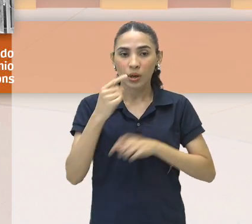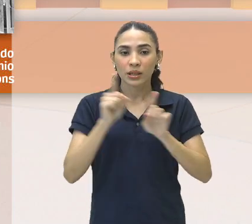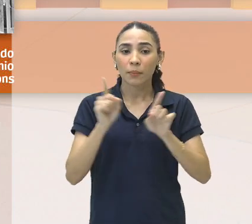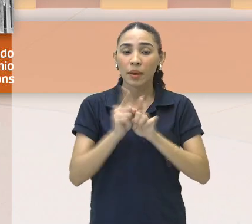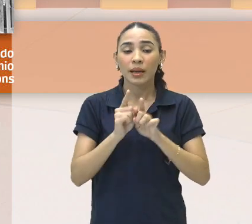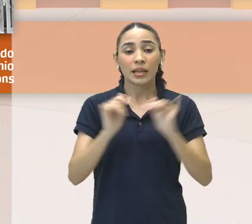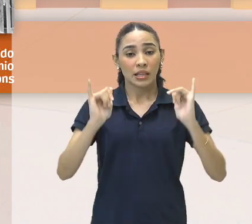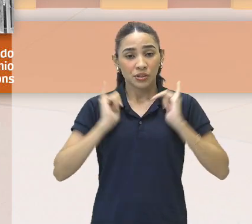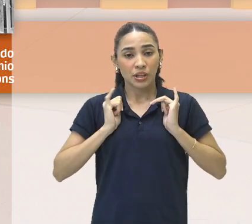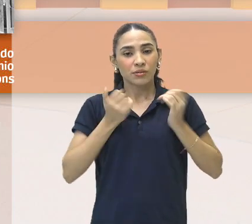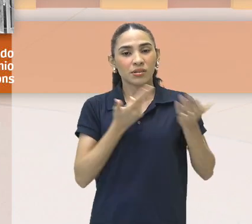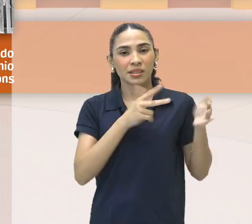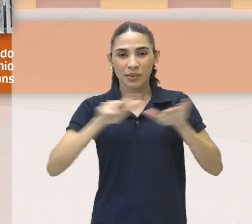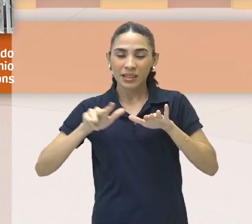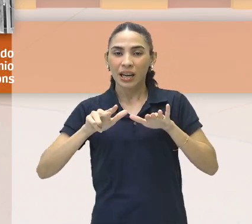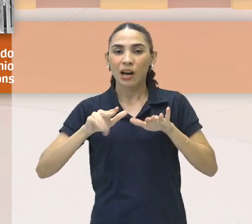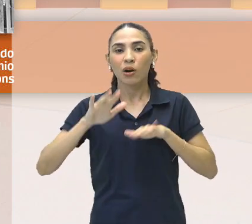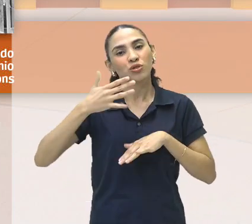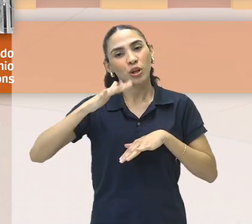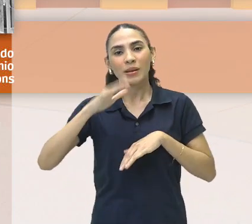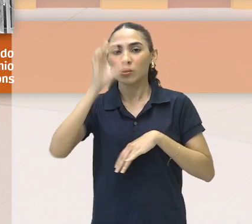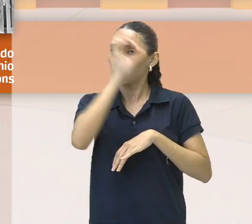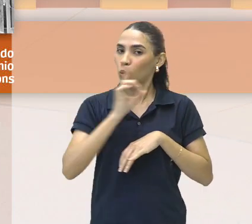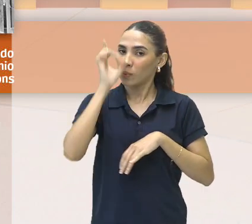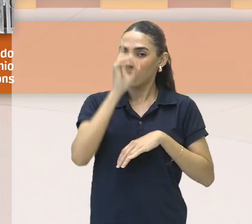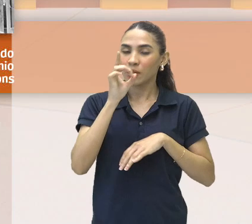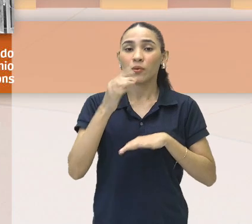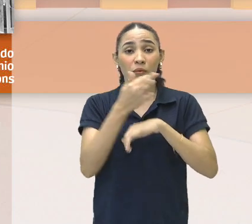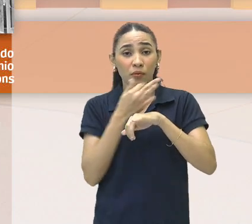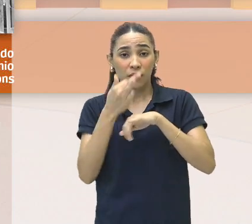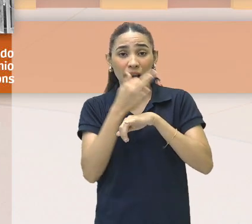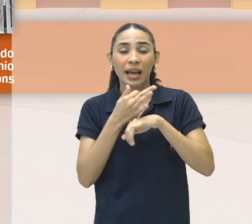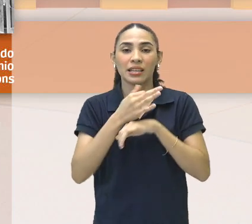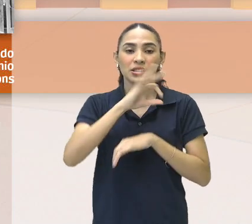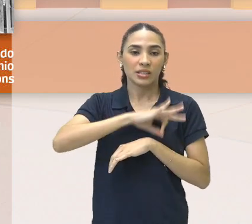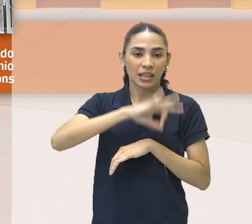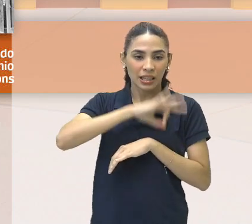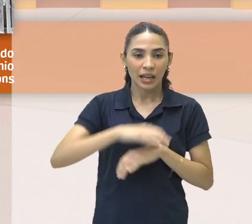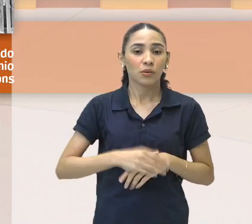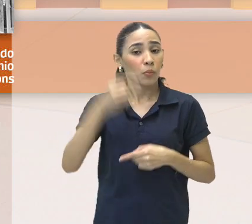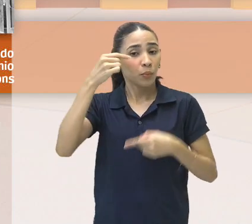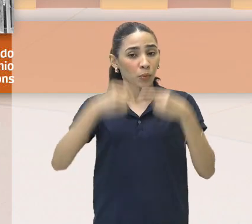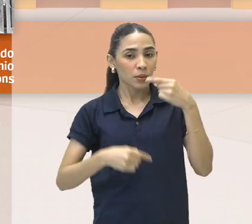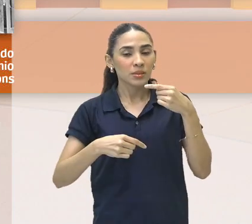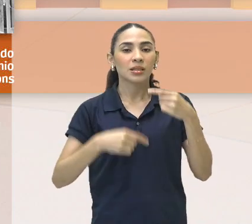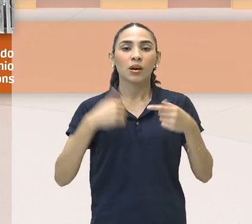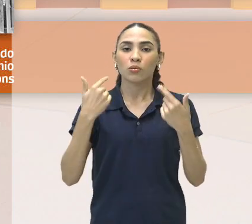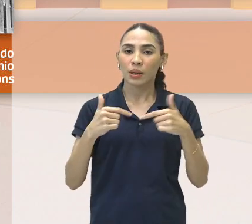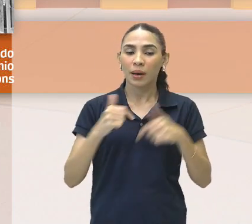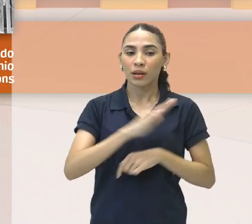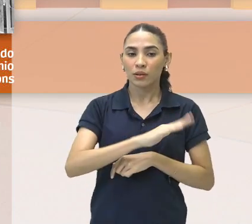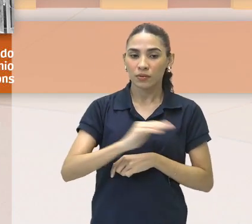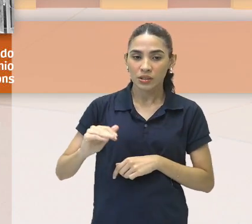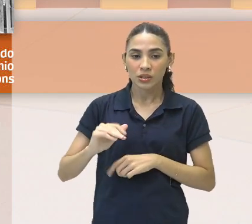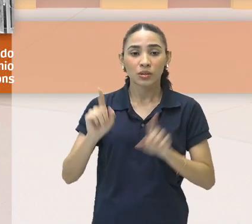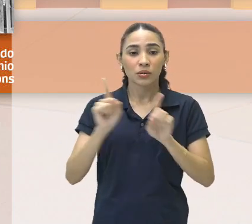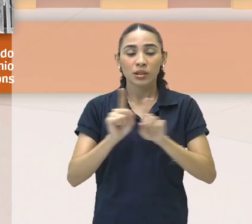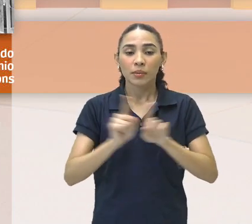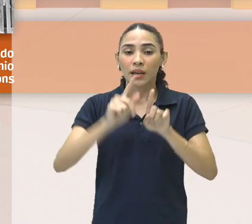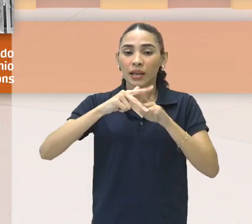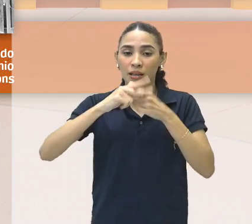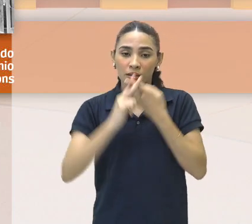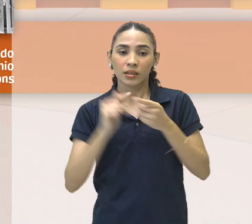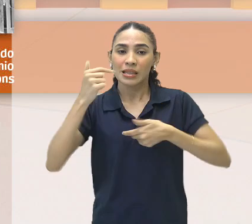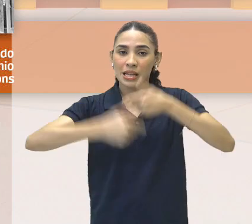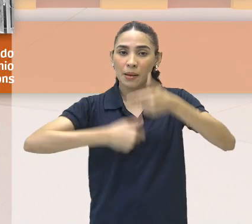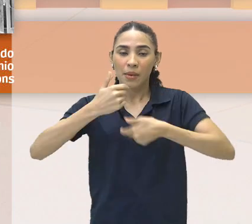remunerado, geralmente o domingo, férias remuneradas, proibição do trabalho infantil e regulamentação